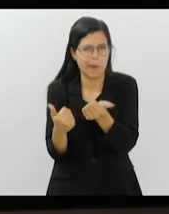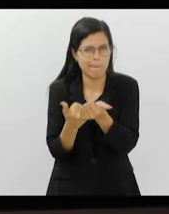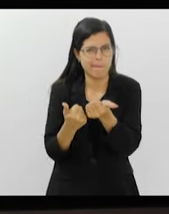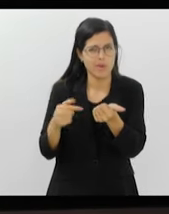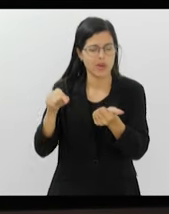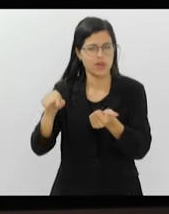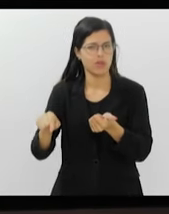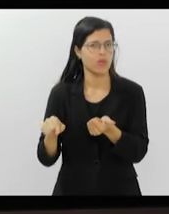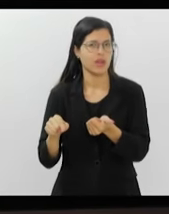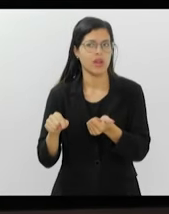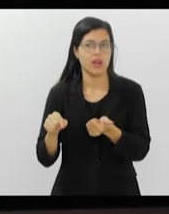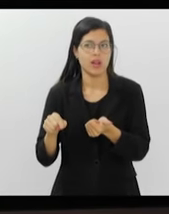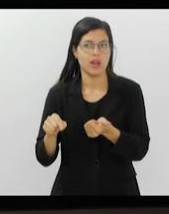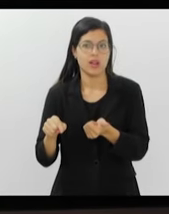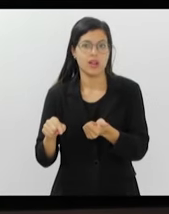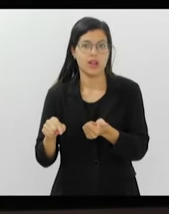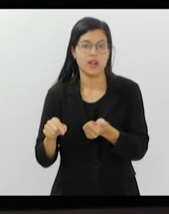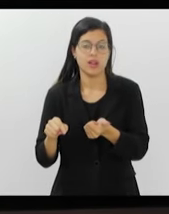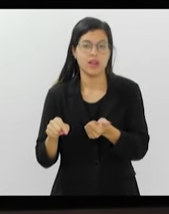não